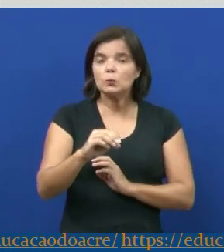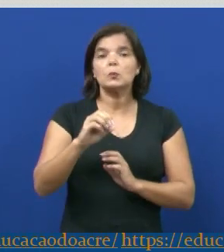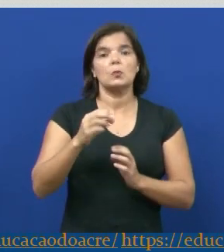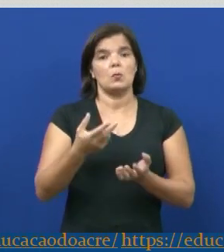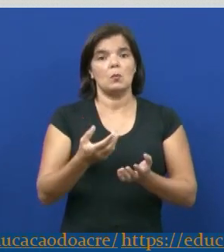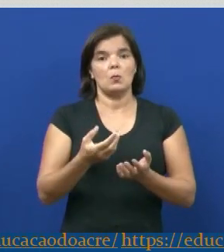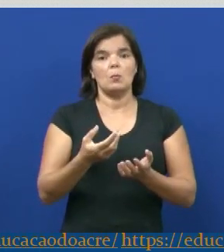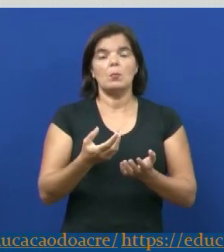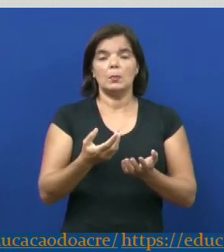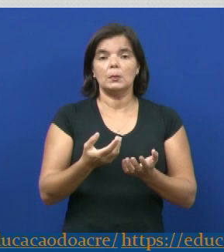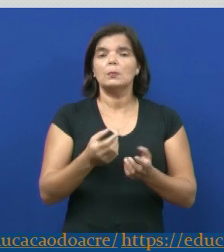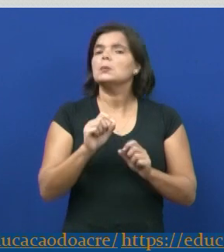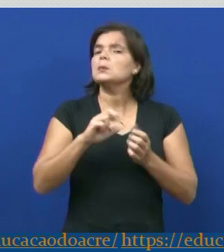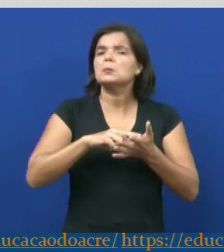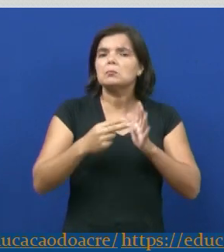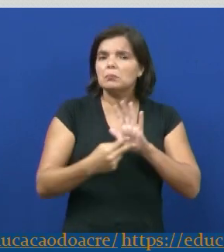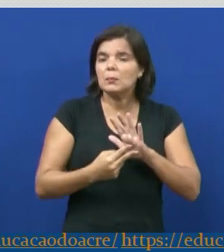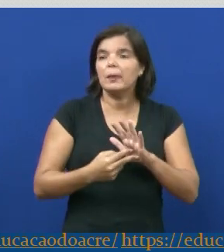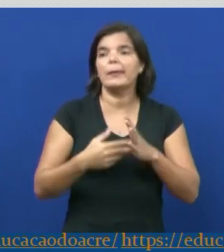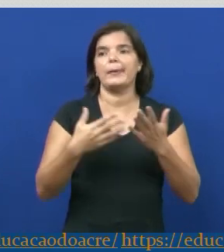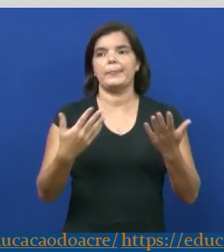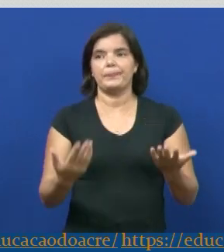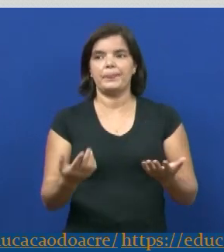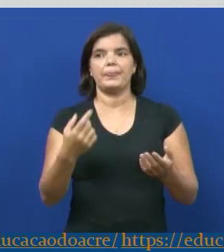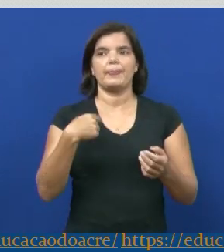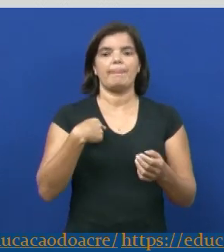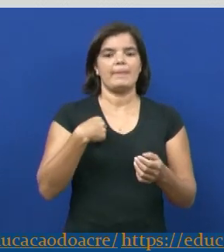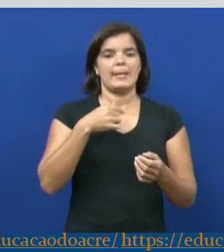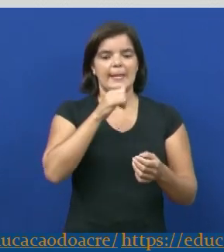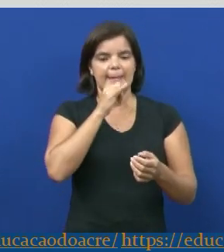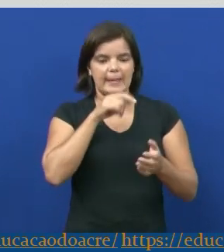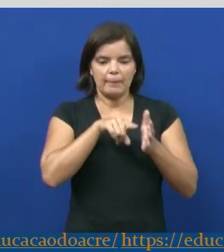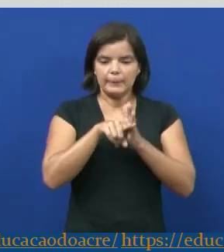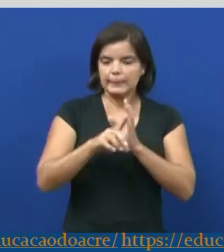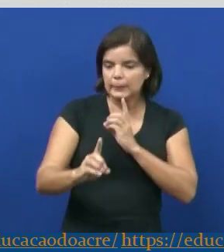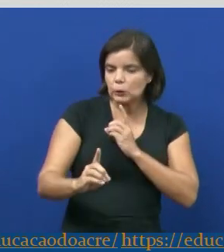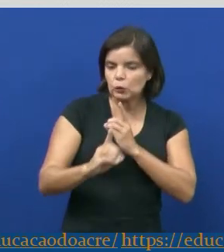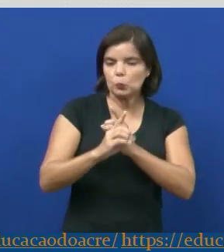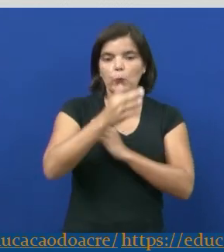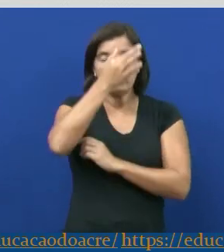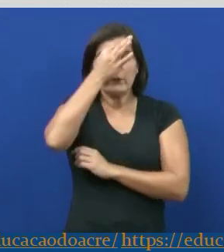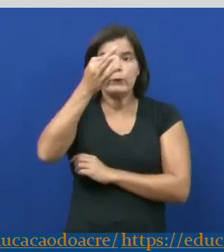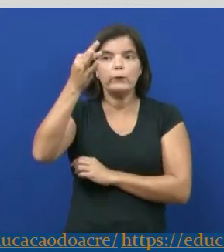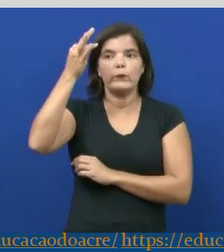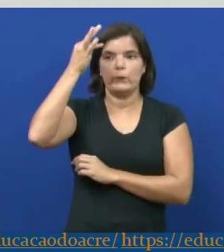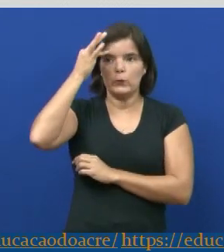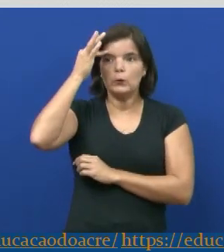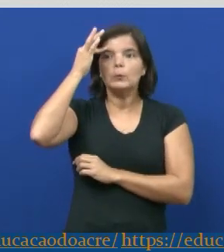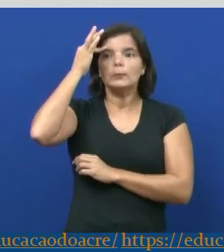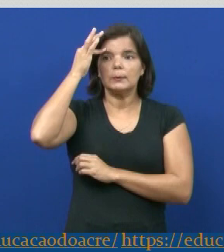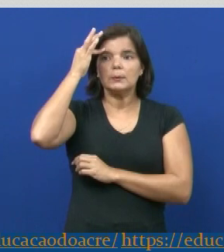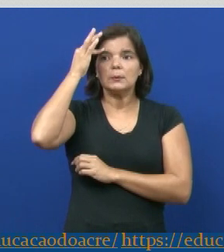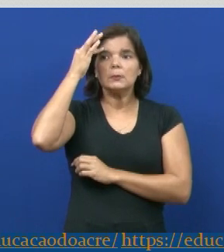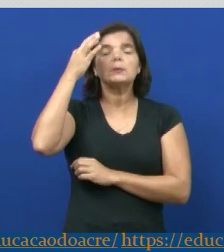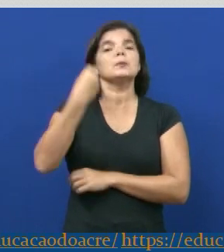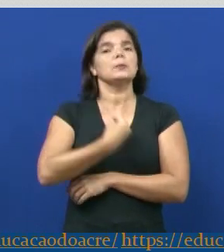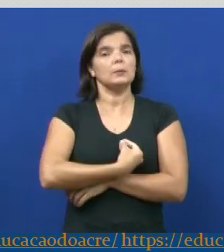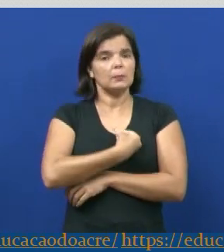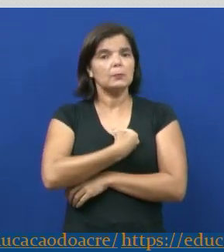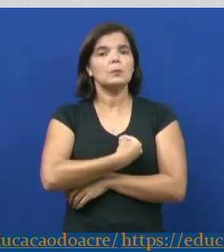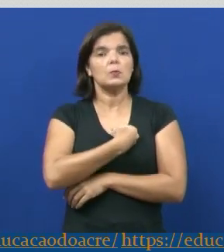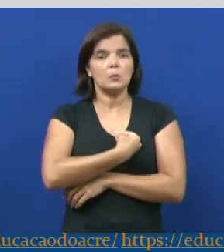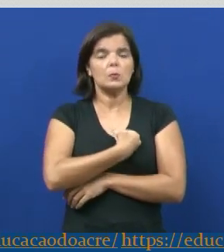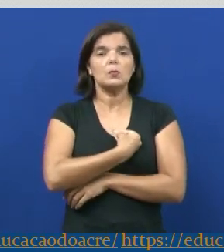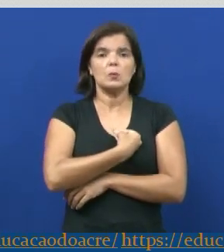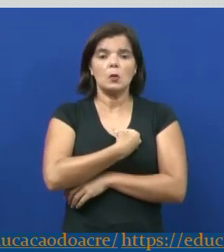Ou filosofia dogmática. É quando você busca identificar filósofos que estão